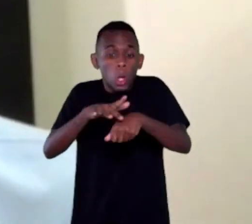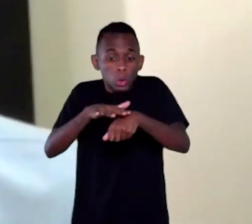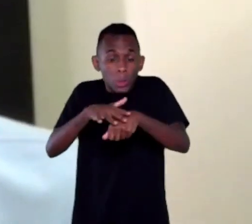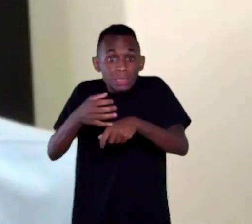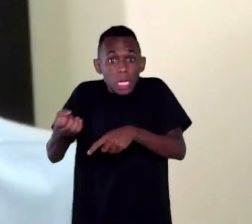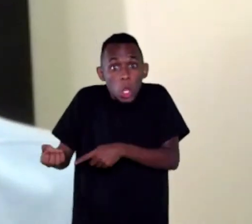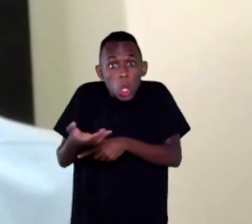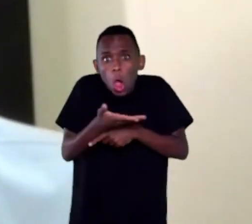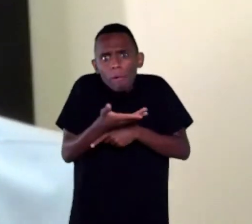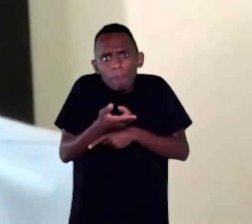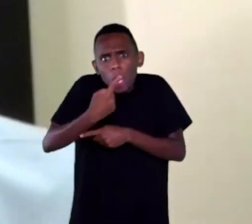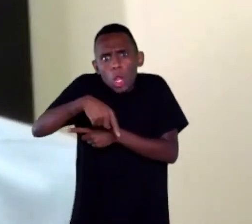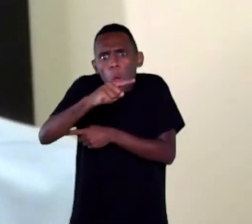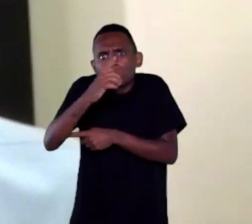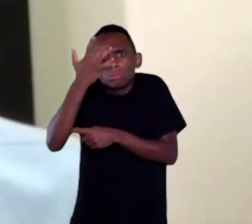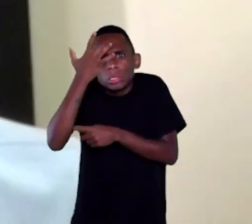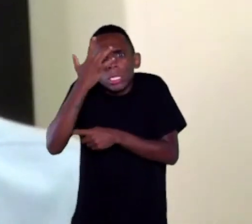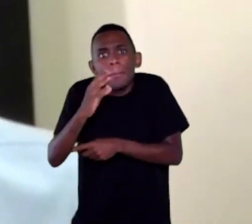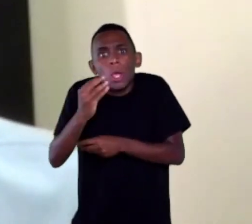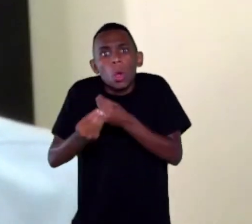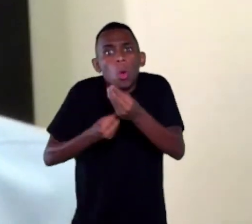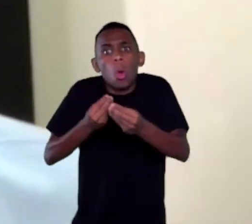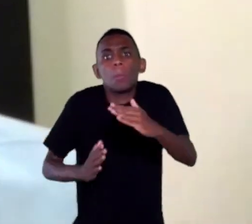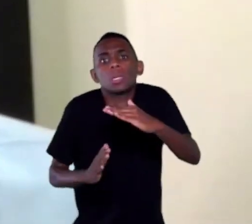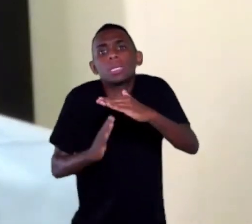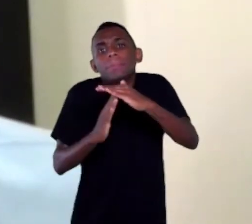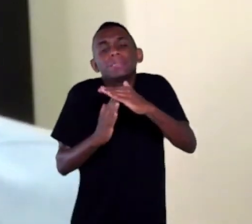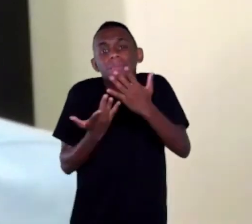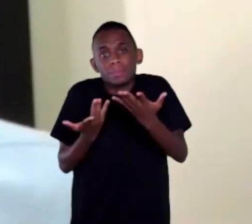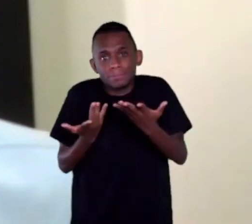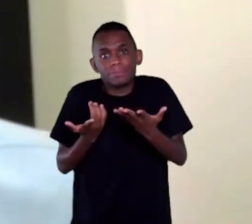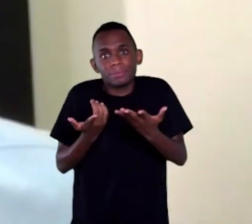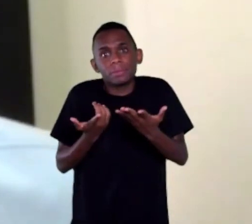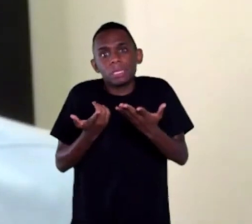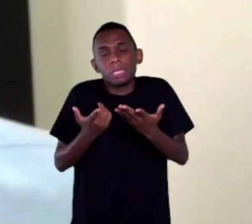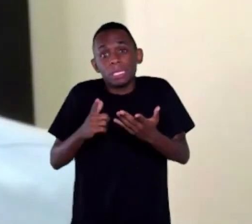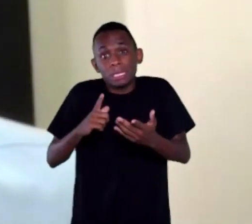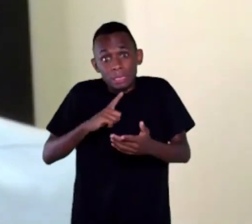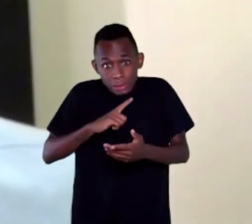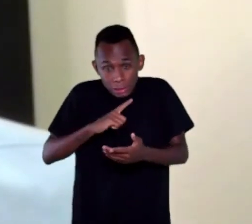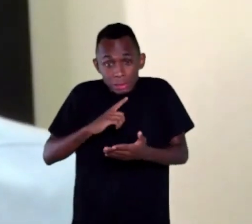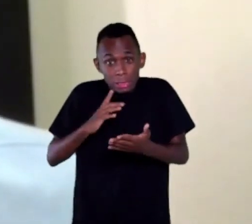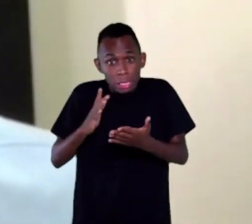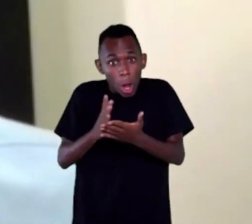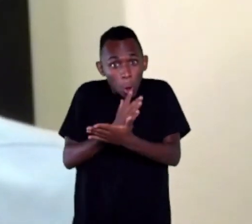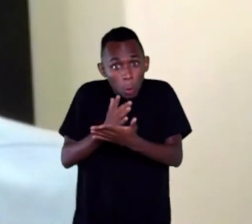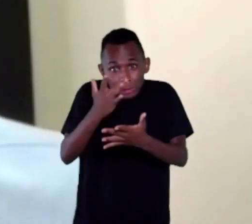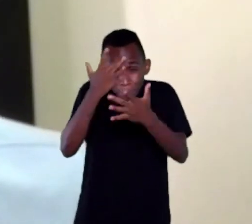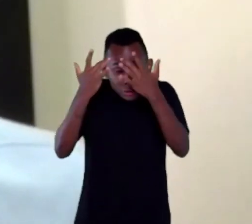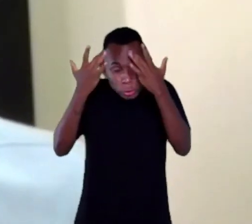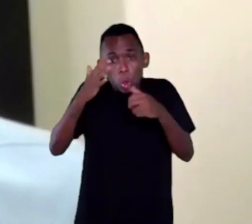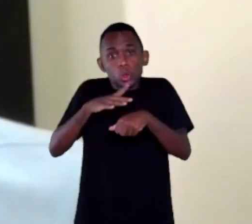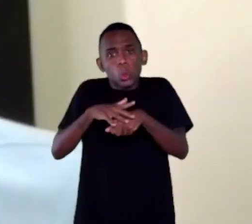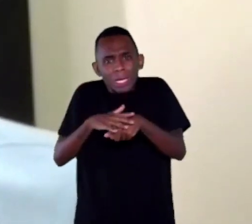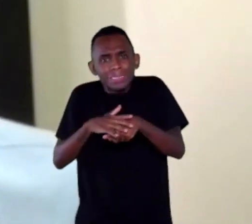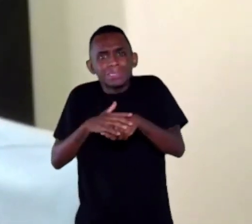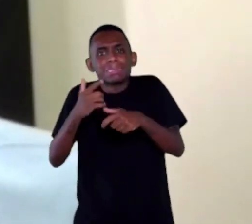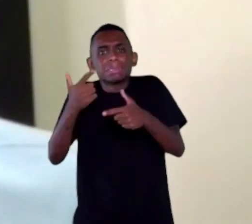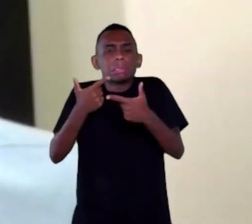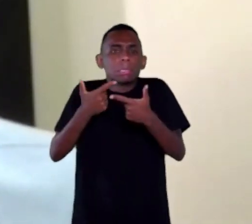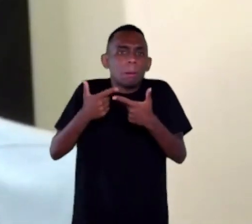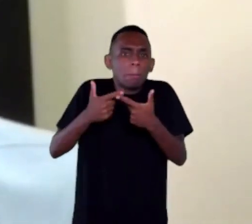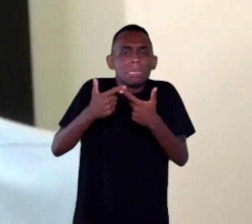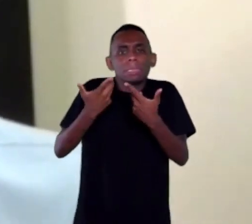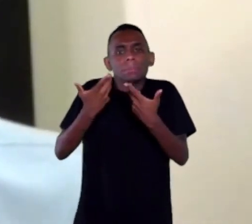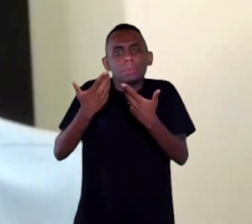gente não sabia até onde a gente podia ir. E muita gente já estava doente psiquicamente, né? Psicologicamente. Então,